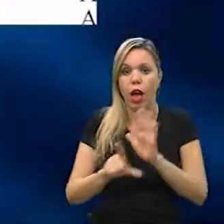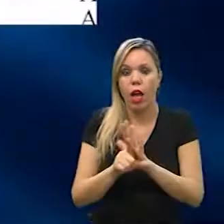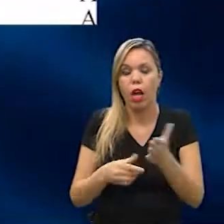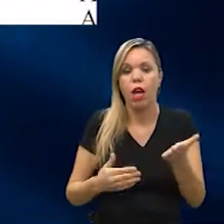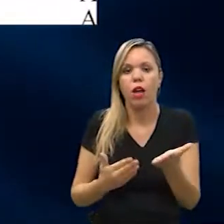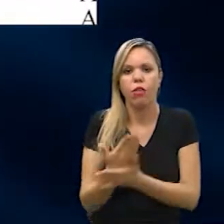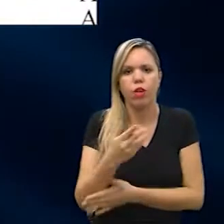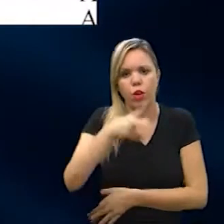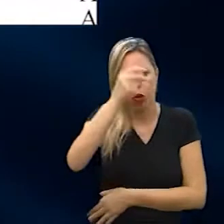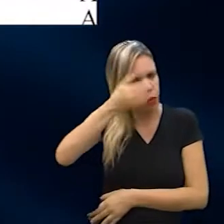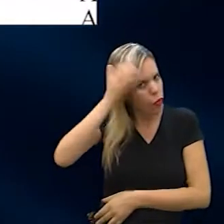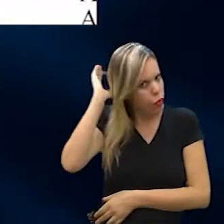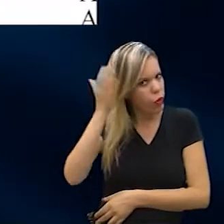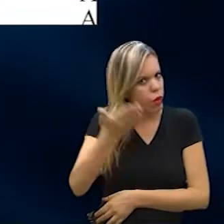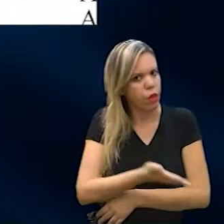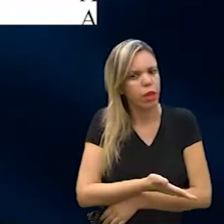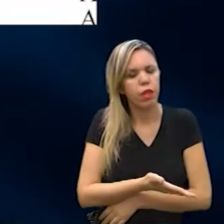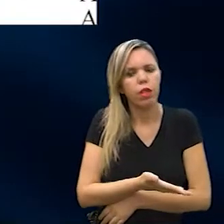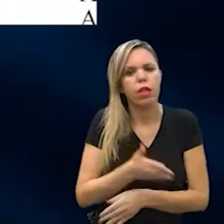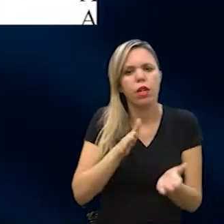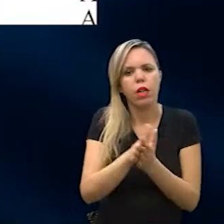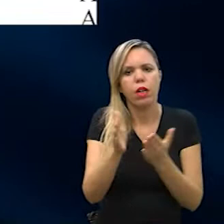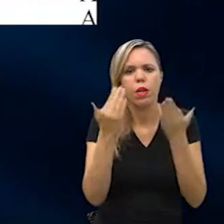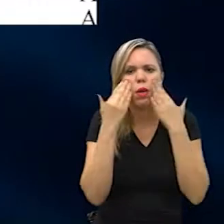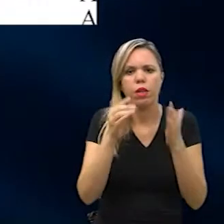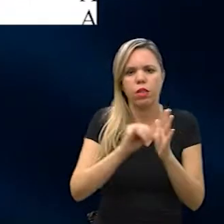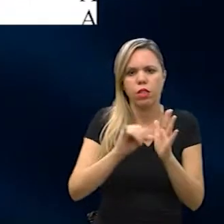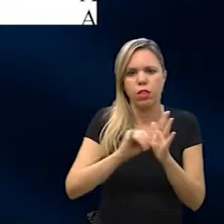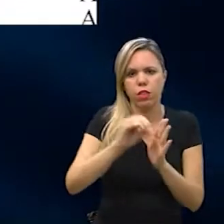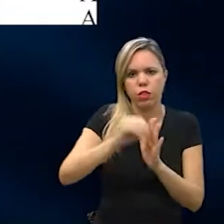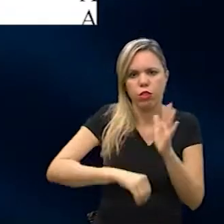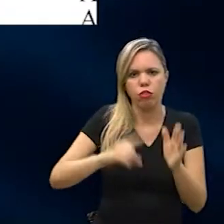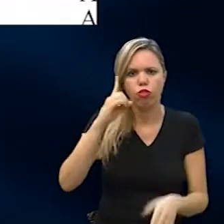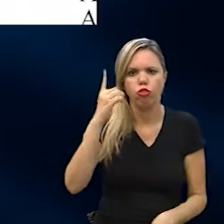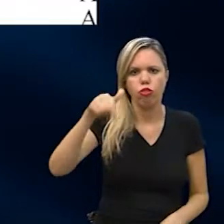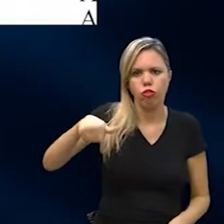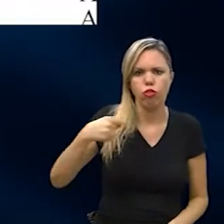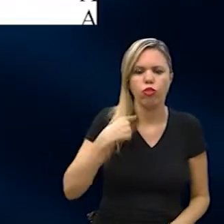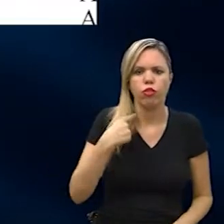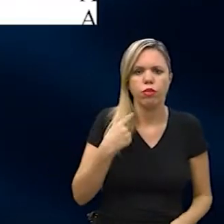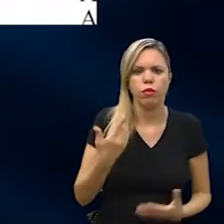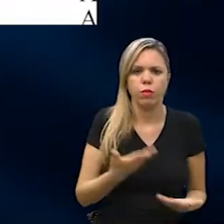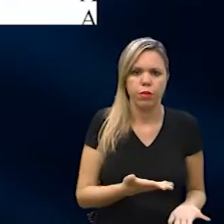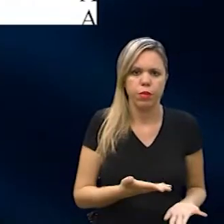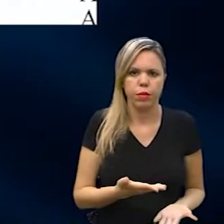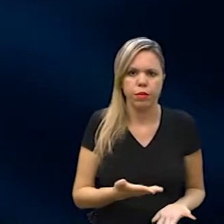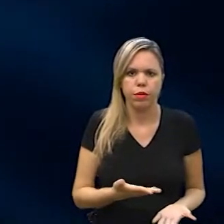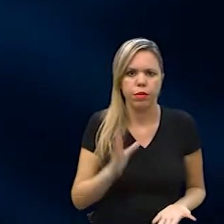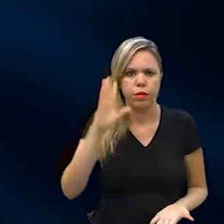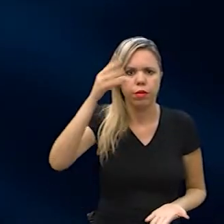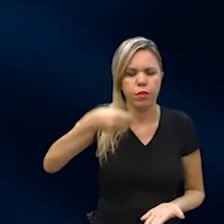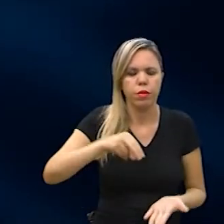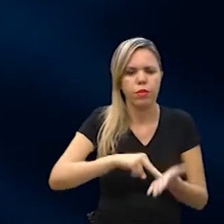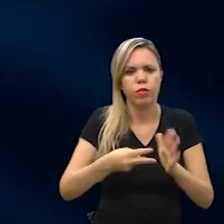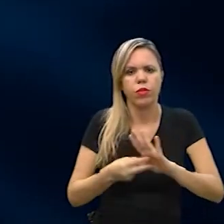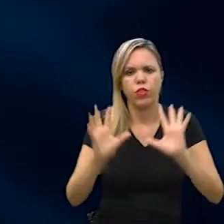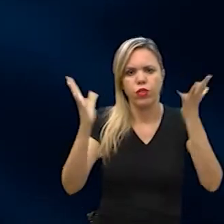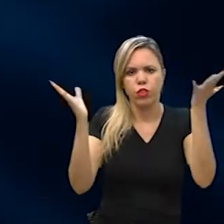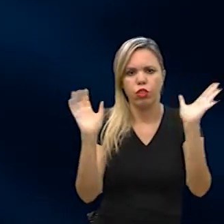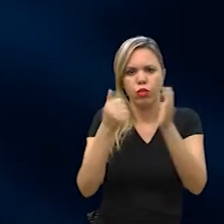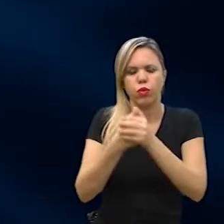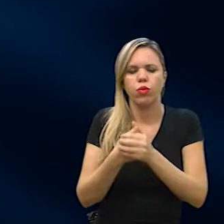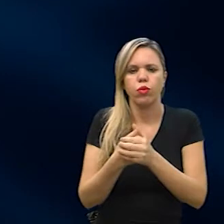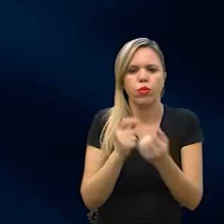avós. A lei foi sancionada pelo prefeito Dário Saad, foi publicada no Diário Oficial do dia 17 de maio. Entende-se por